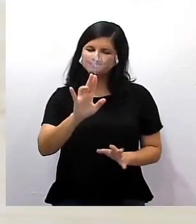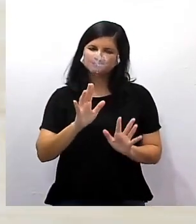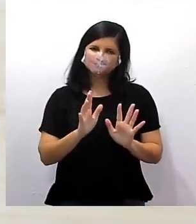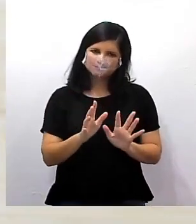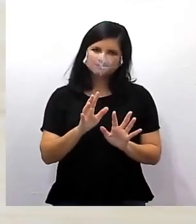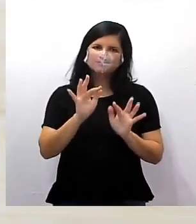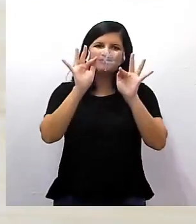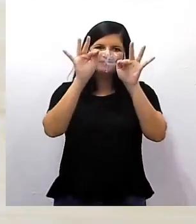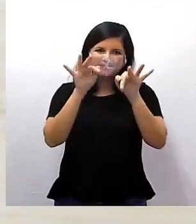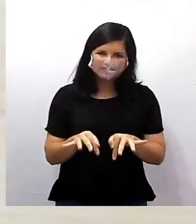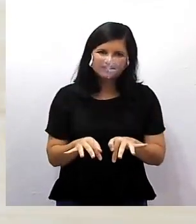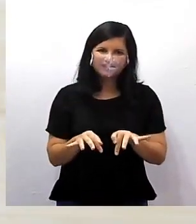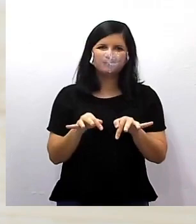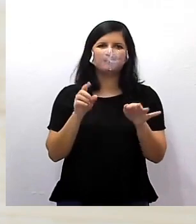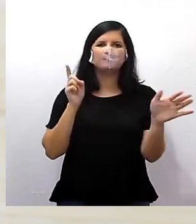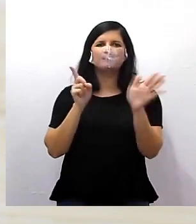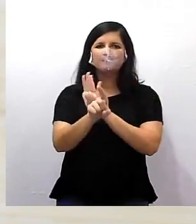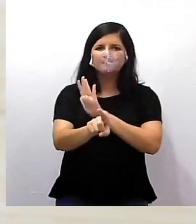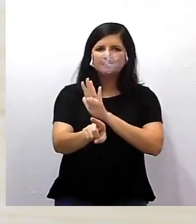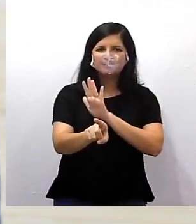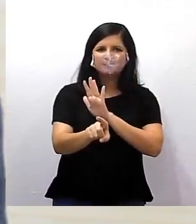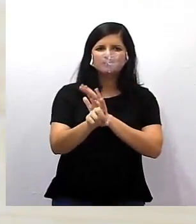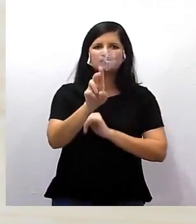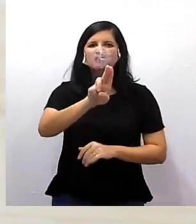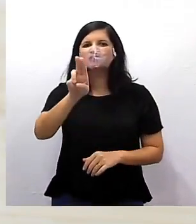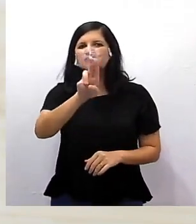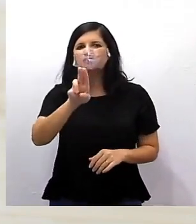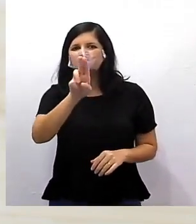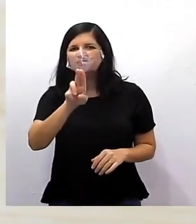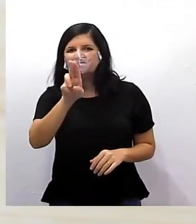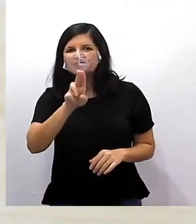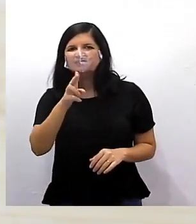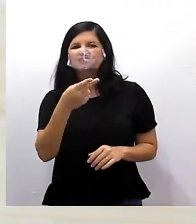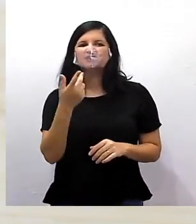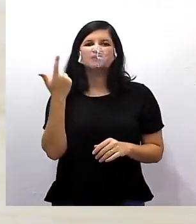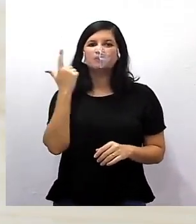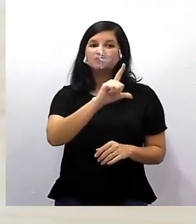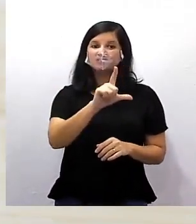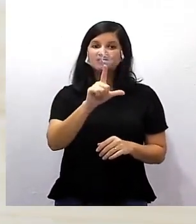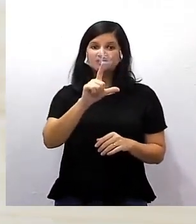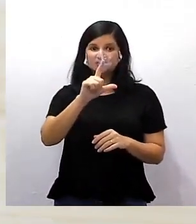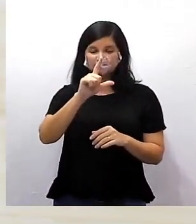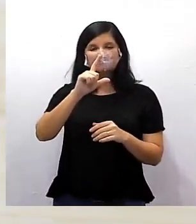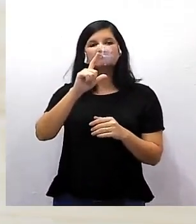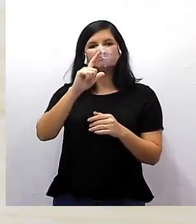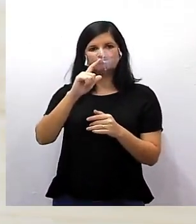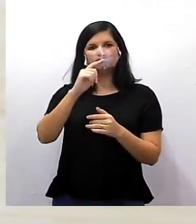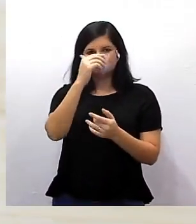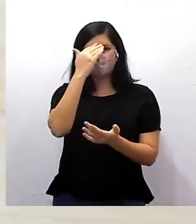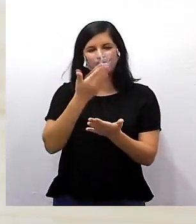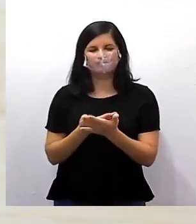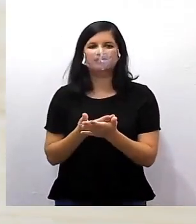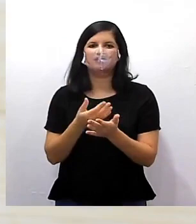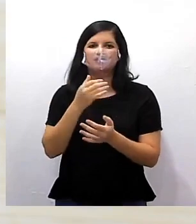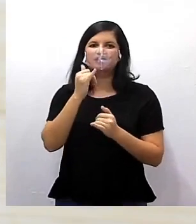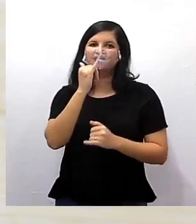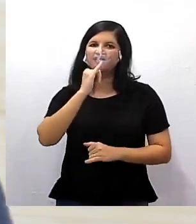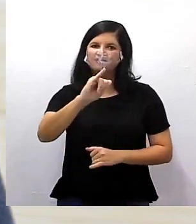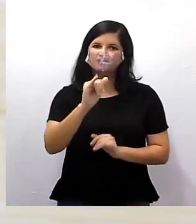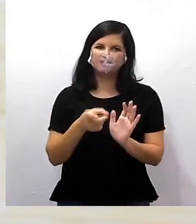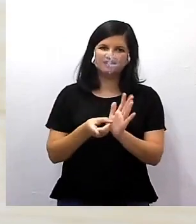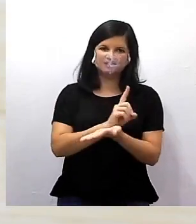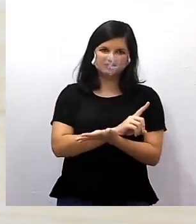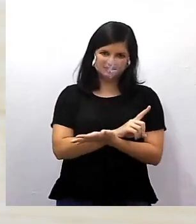aquele finalzinho das perguntas que eu utilizo para obter confirmação do que foi dito anteriormente, tá